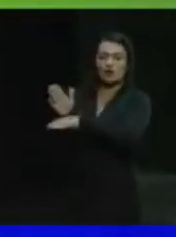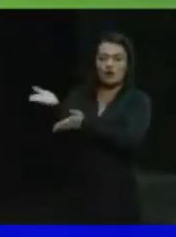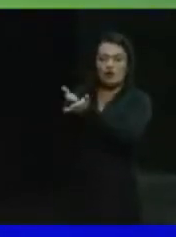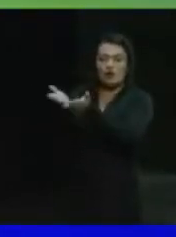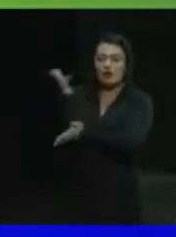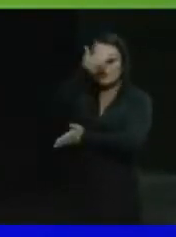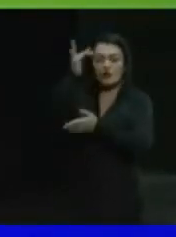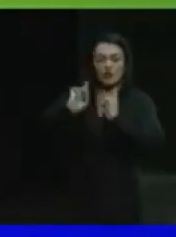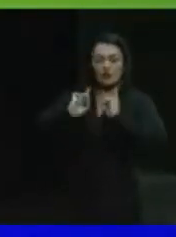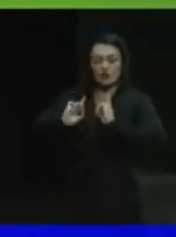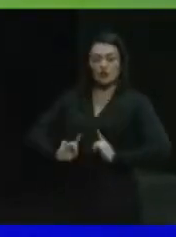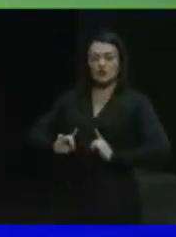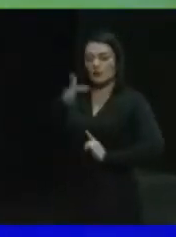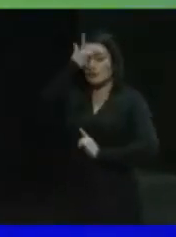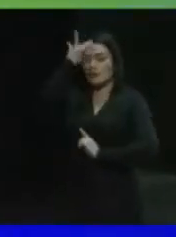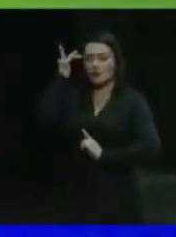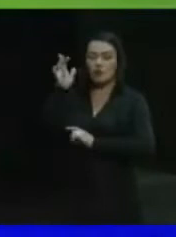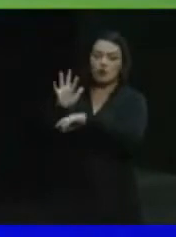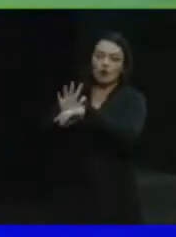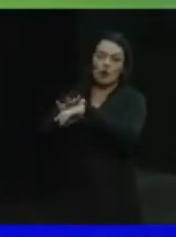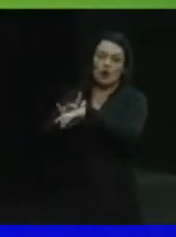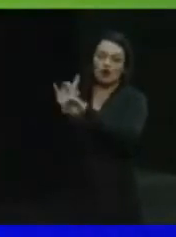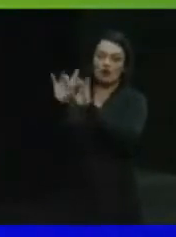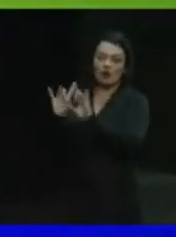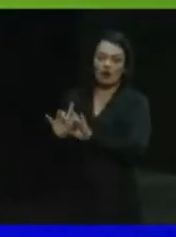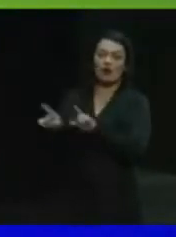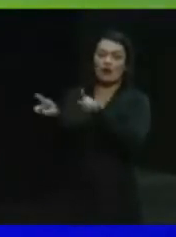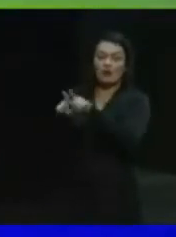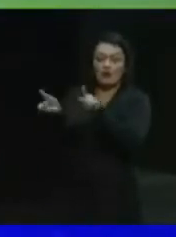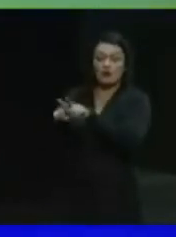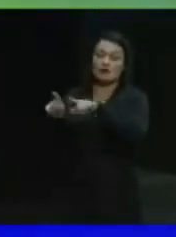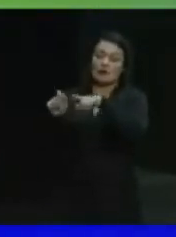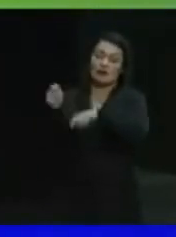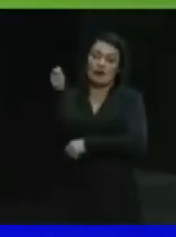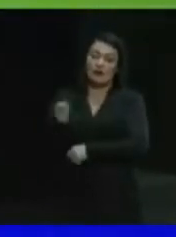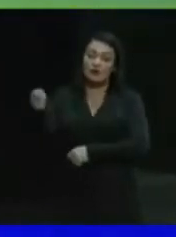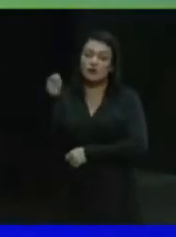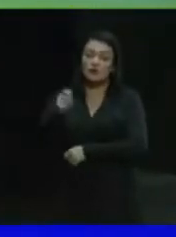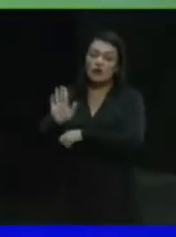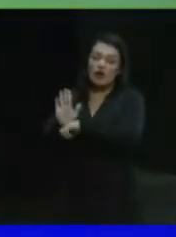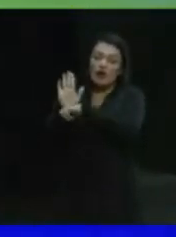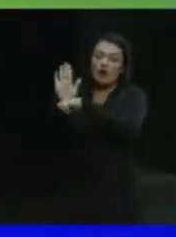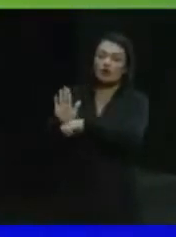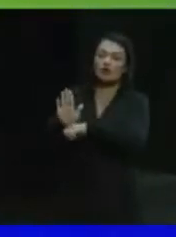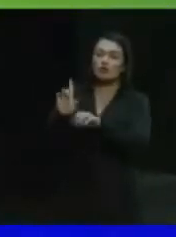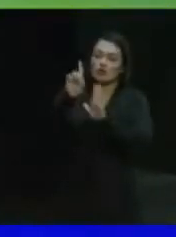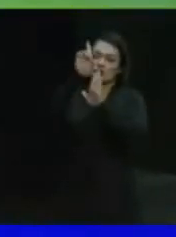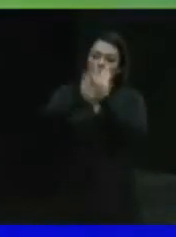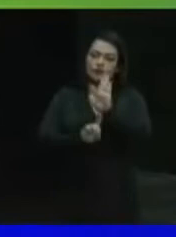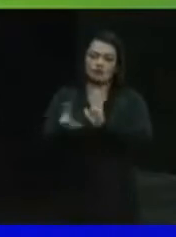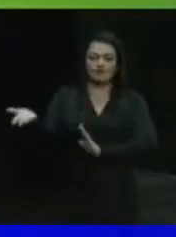deficiência, pessoas com doenças raras e, igualmente, associações que promovem os direitos